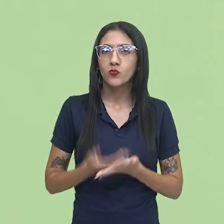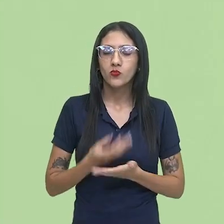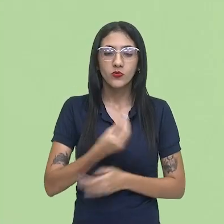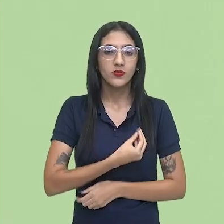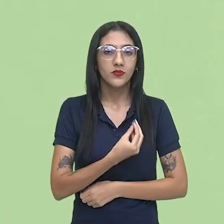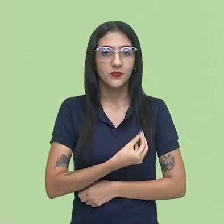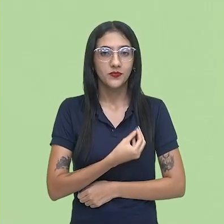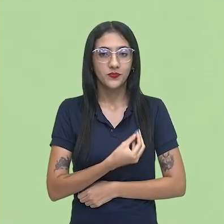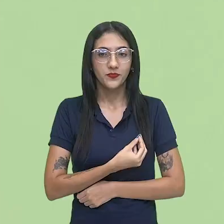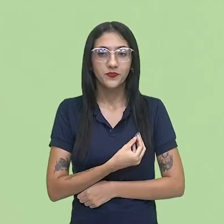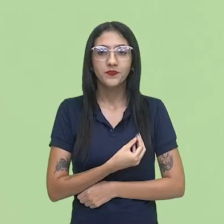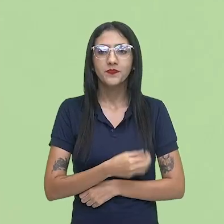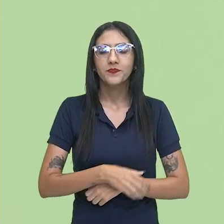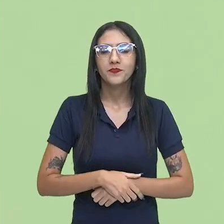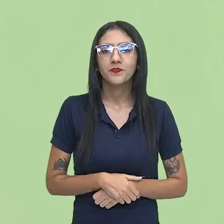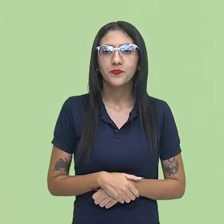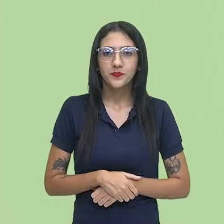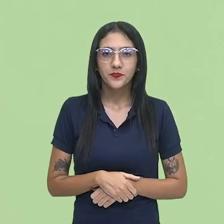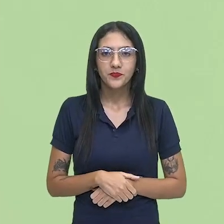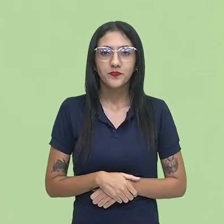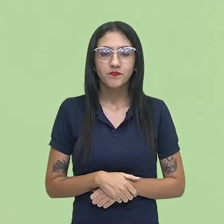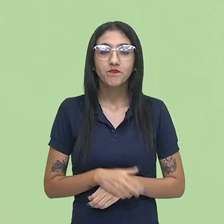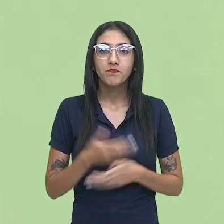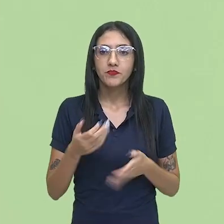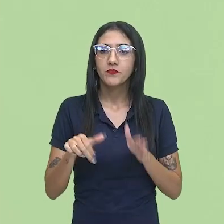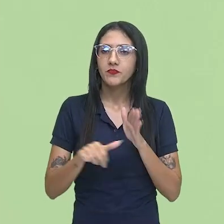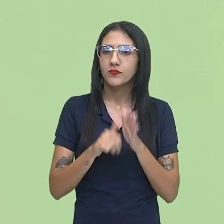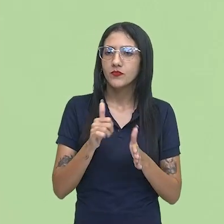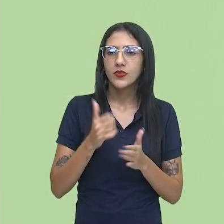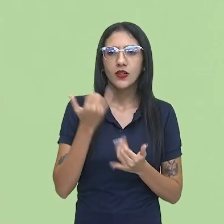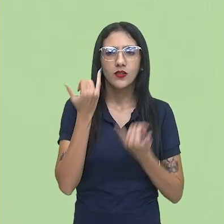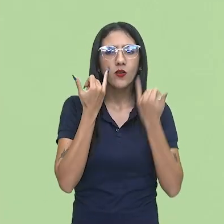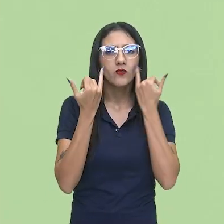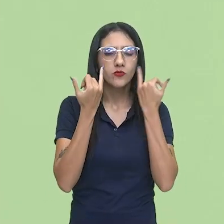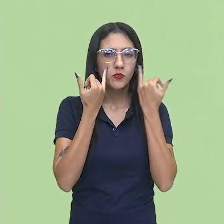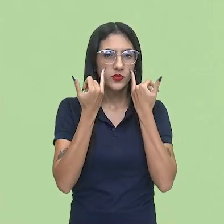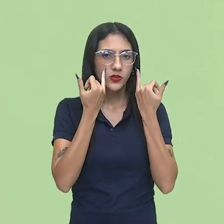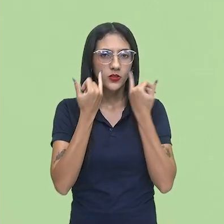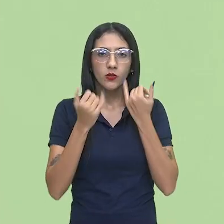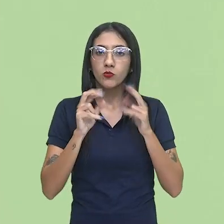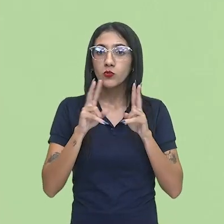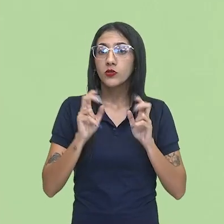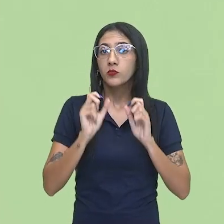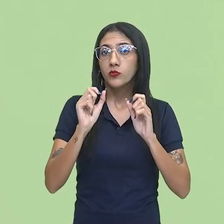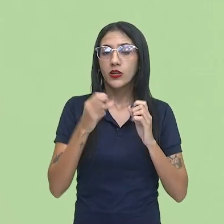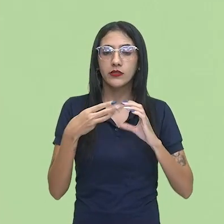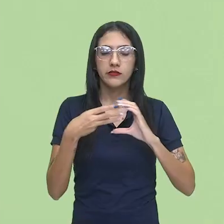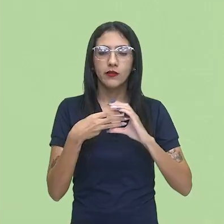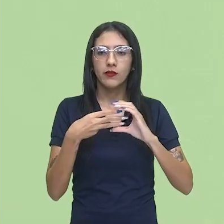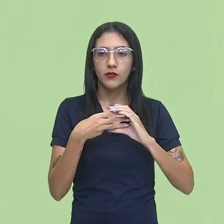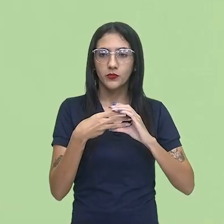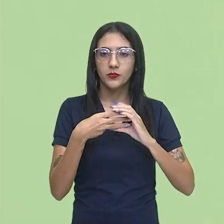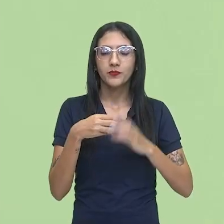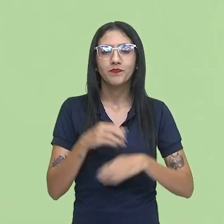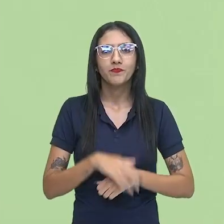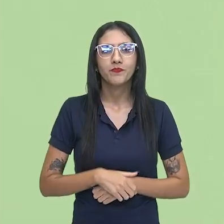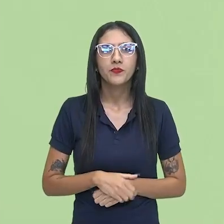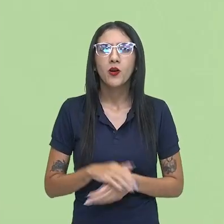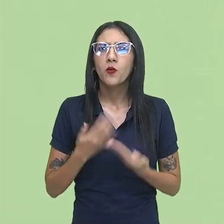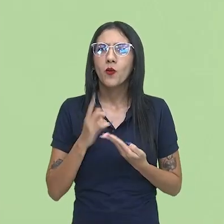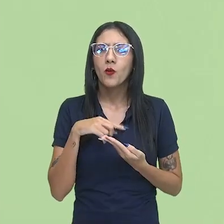vida, né? Trago aí para vocês, primeiramente, as informações sobre a célula. Qual é a